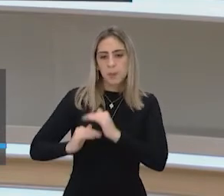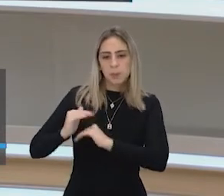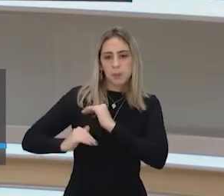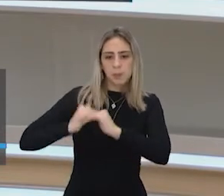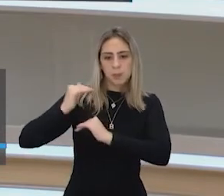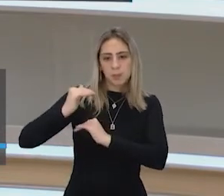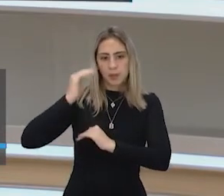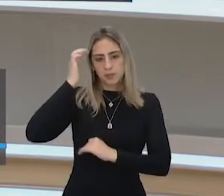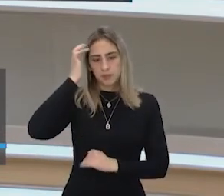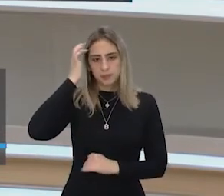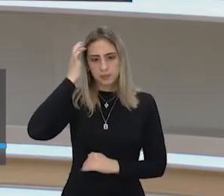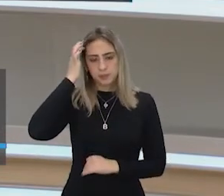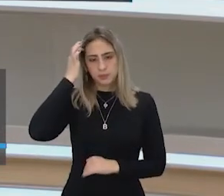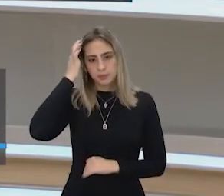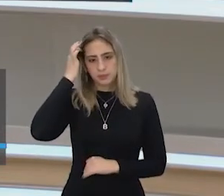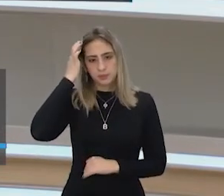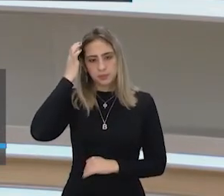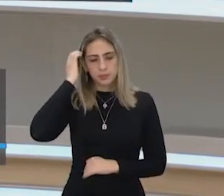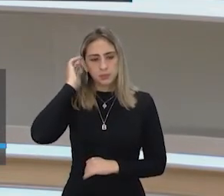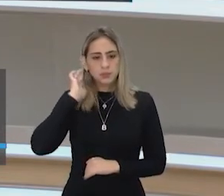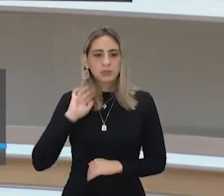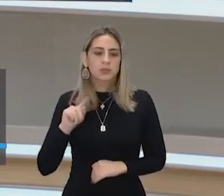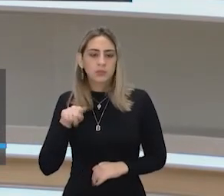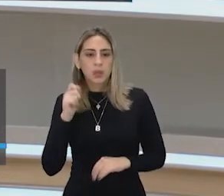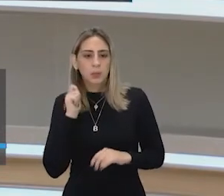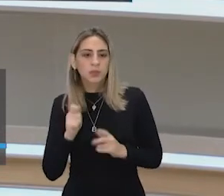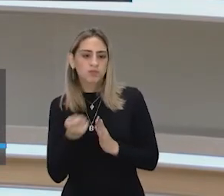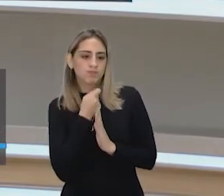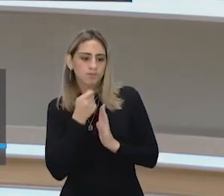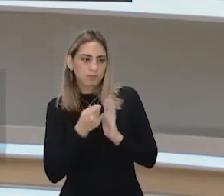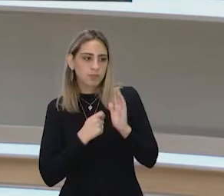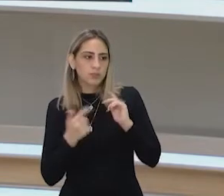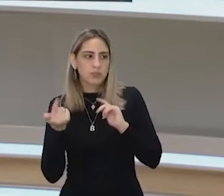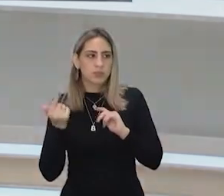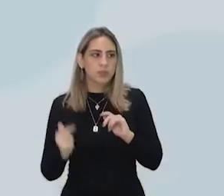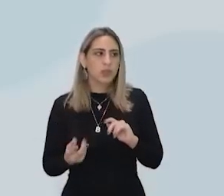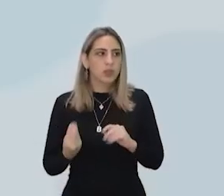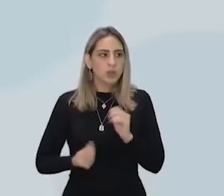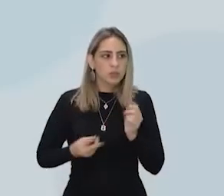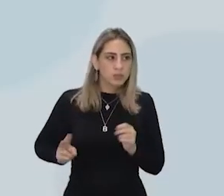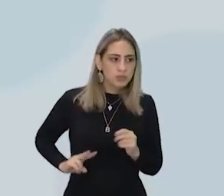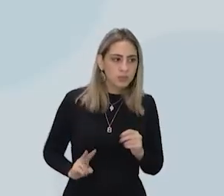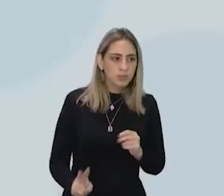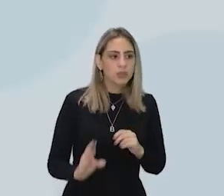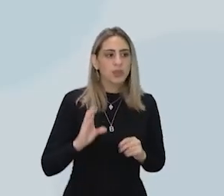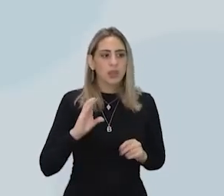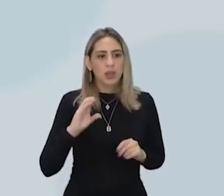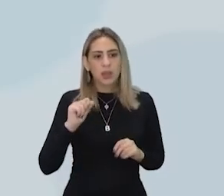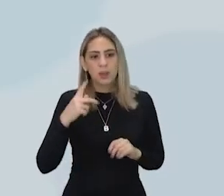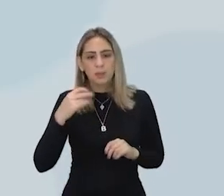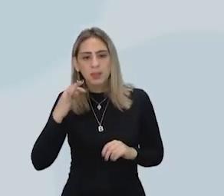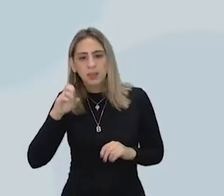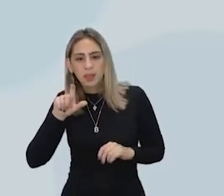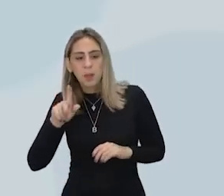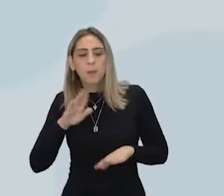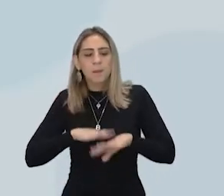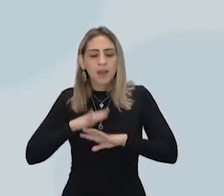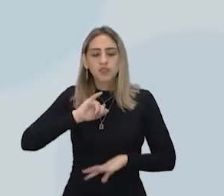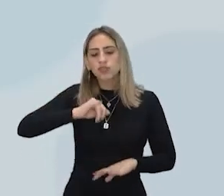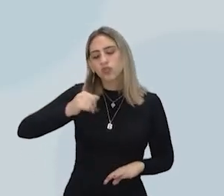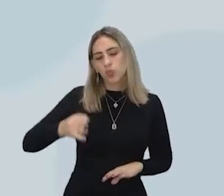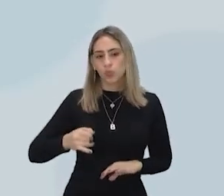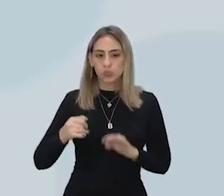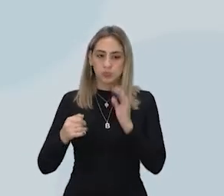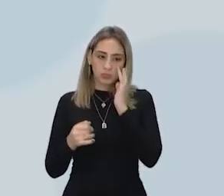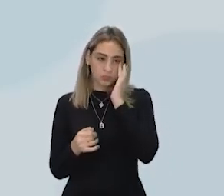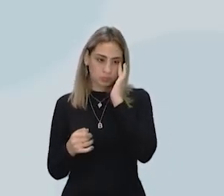tá? Então, ó, aqui a gente pode reescrever o montante como sendo o capital, né, mais os juros. Só que os juros